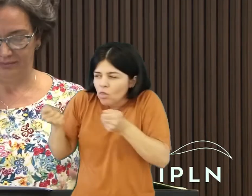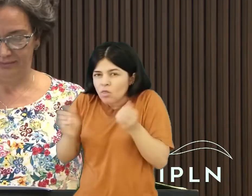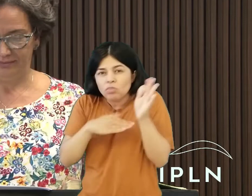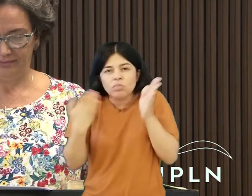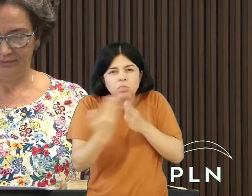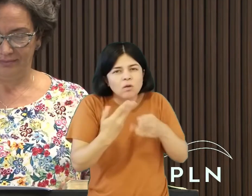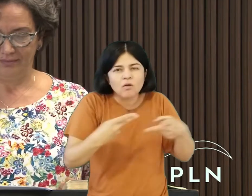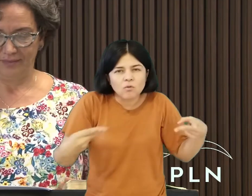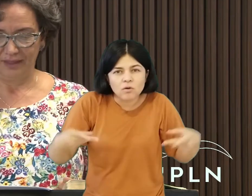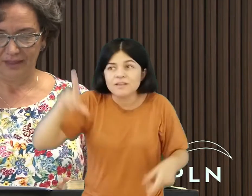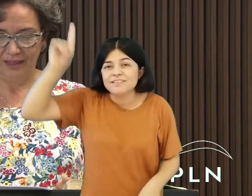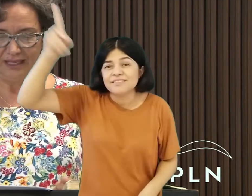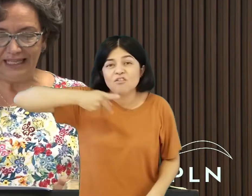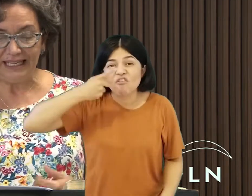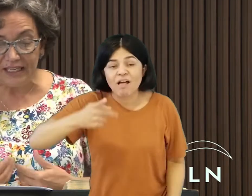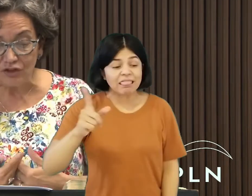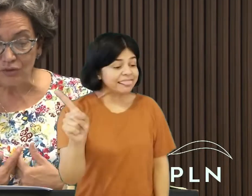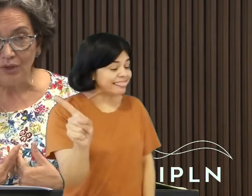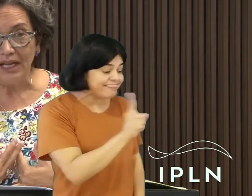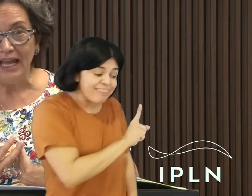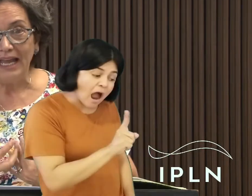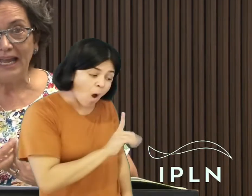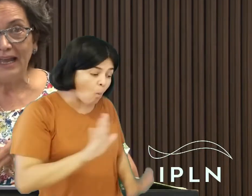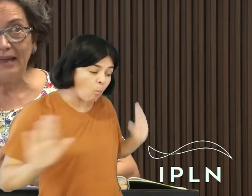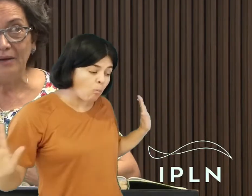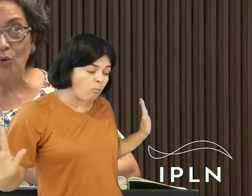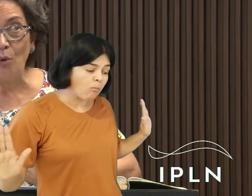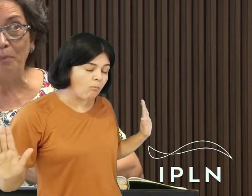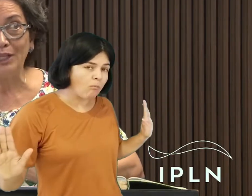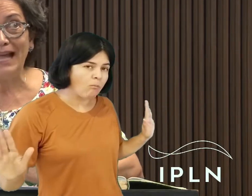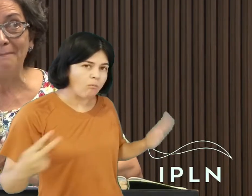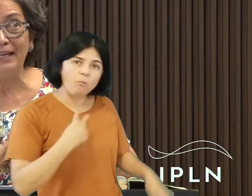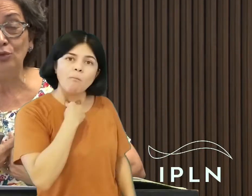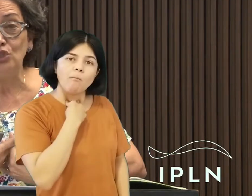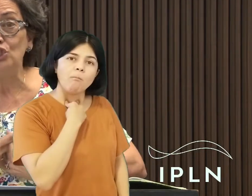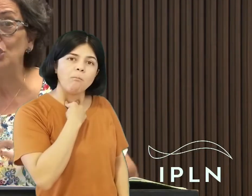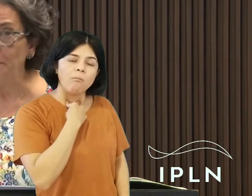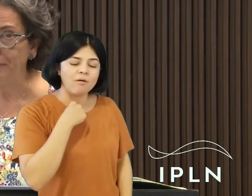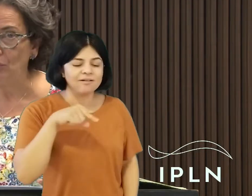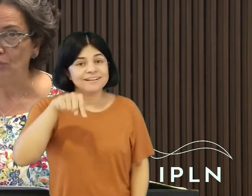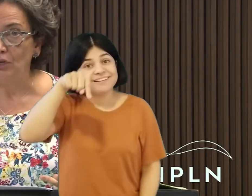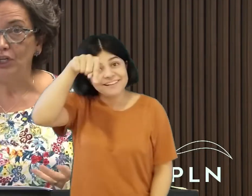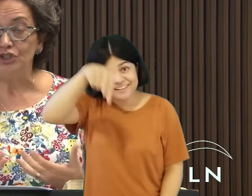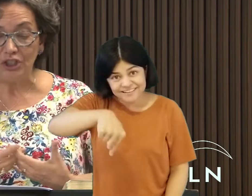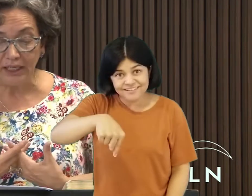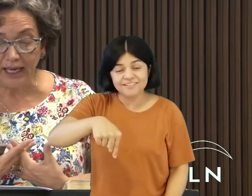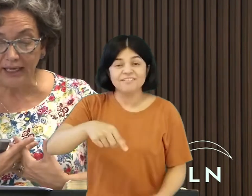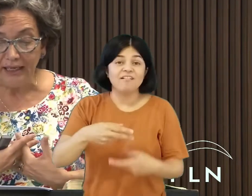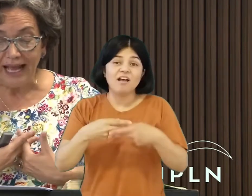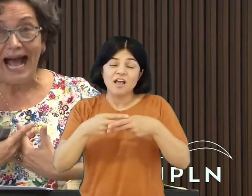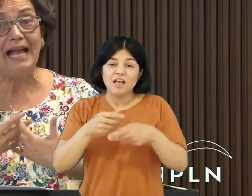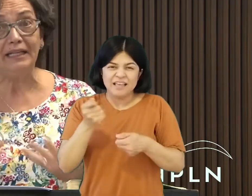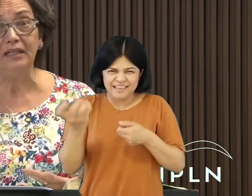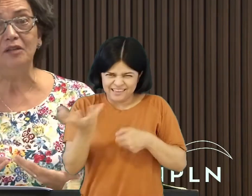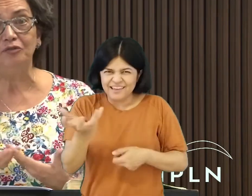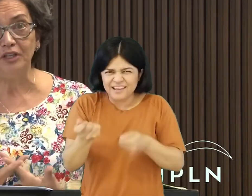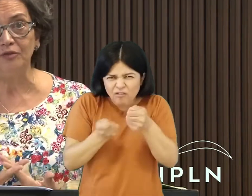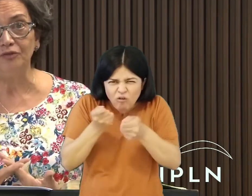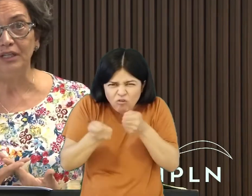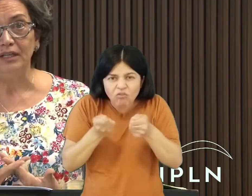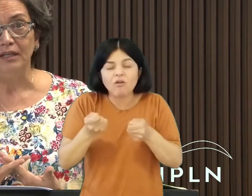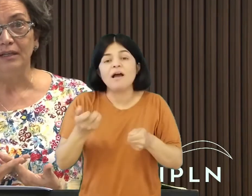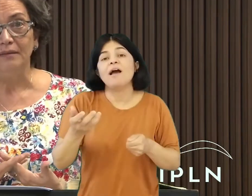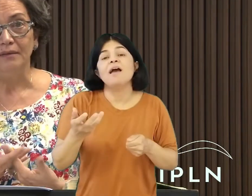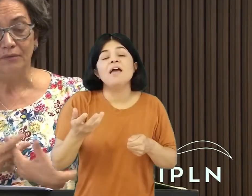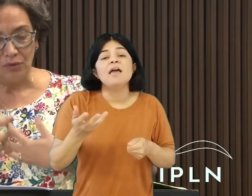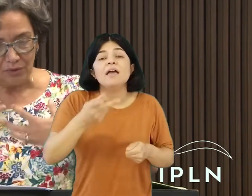não. E isso é comportamento típico de quem ainda